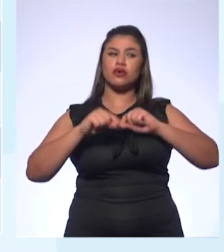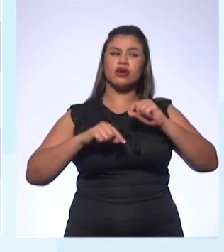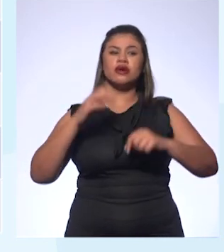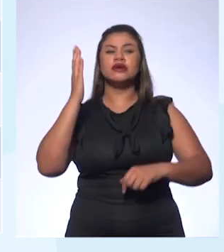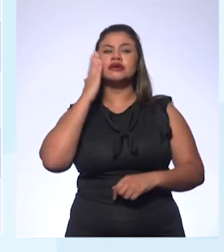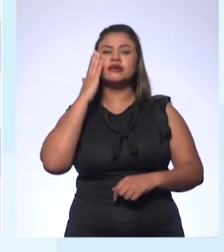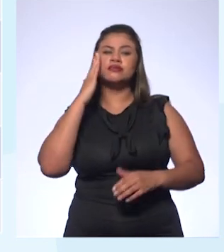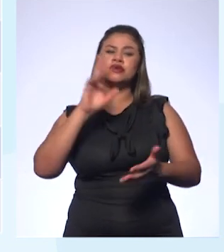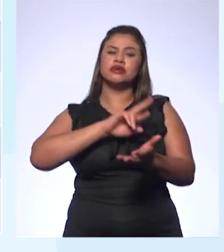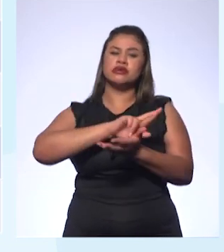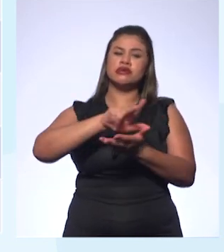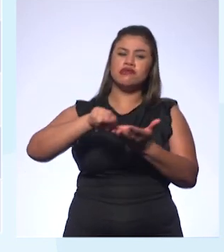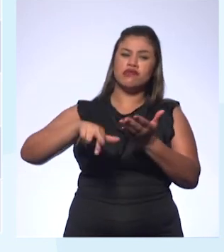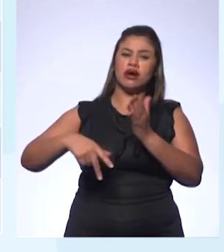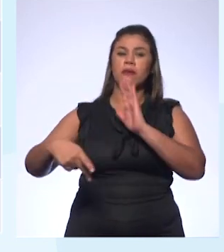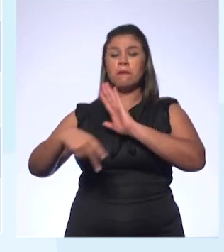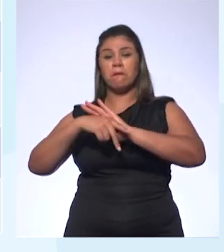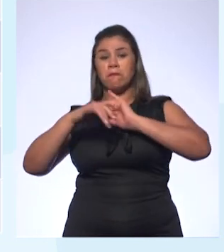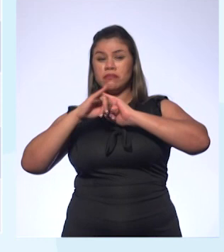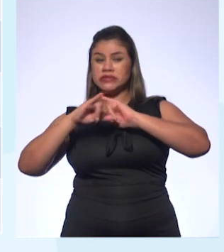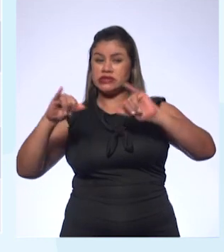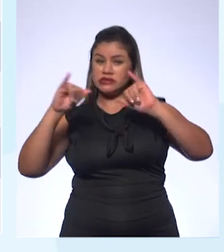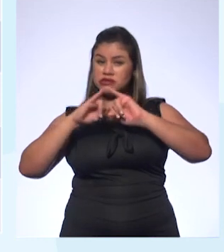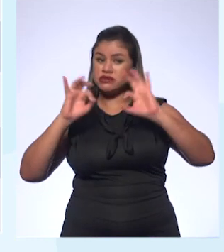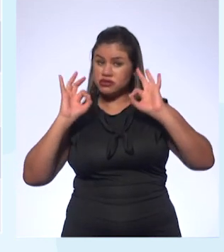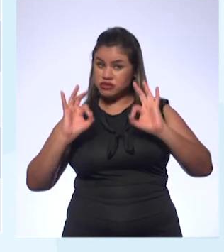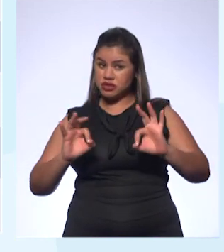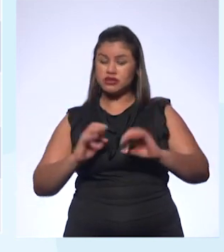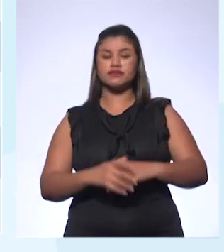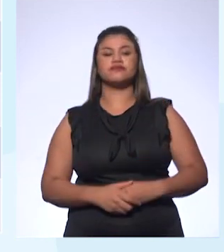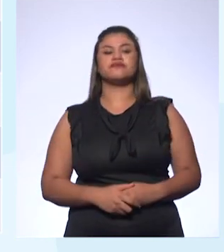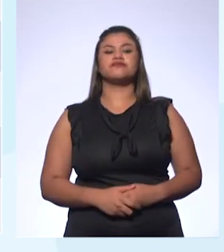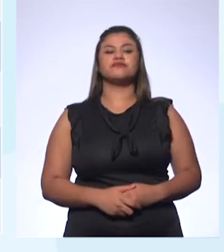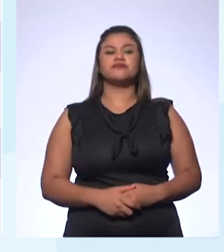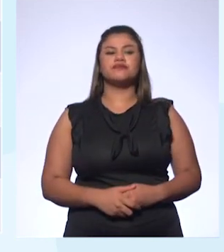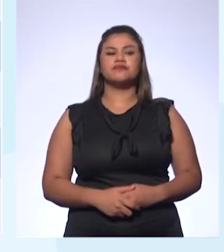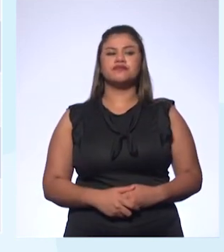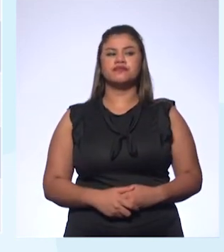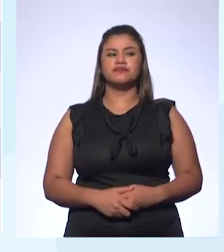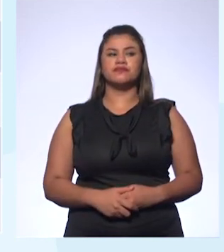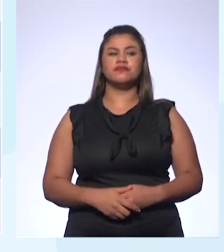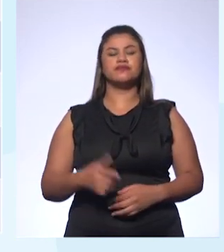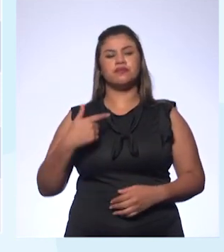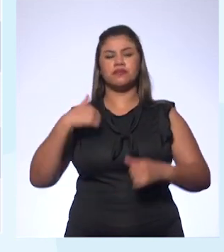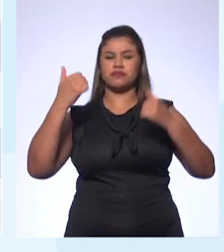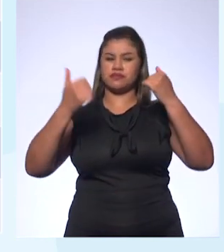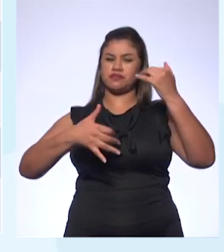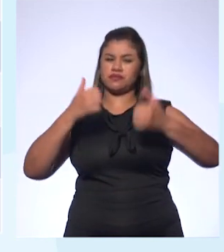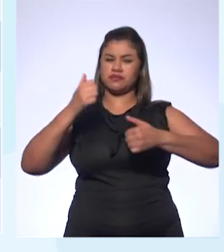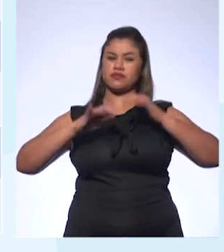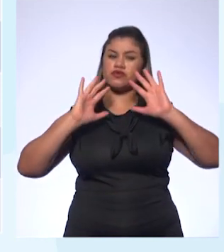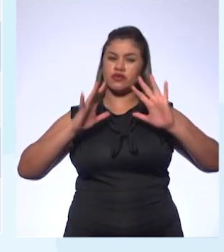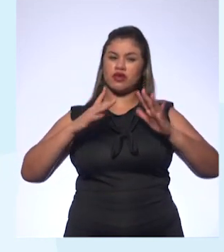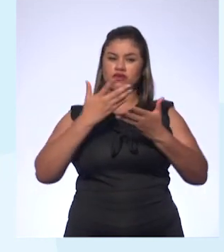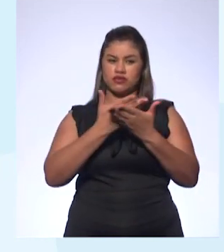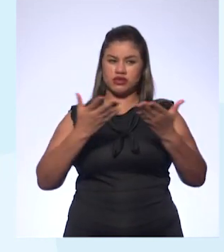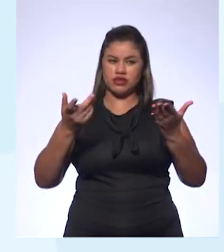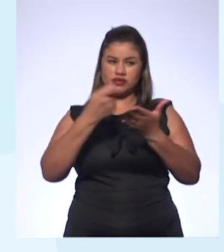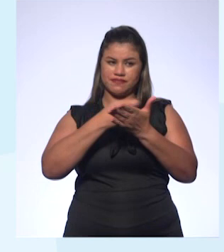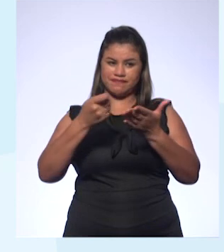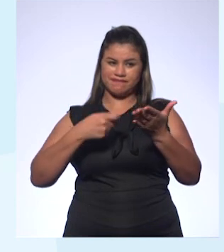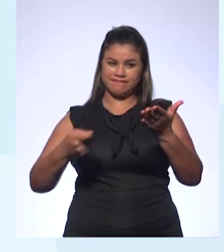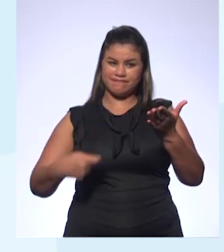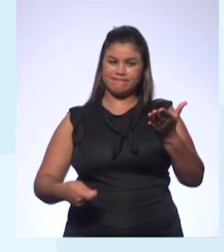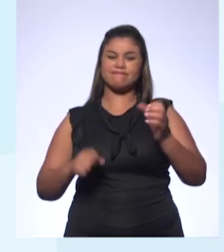os elementos da notícia, certo? Então, acredito que está explicado aí, se você quiser anotar, fique